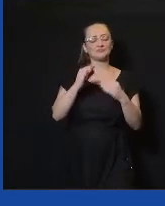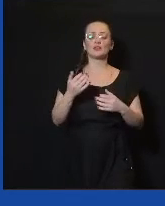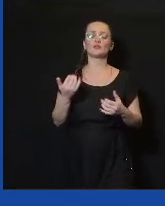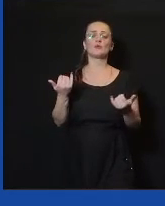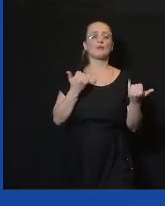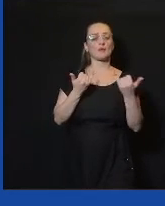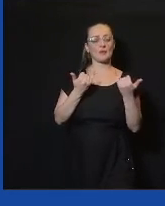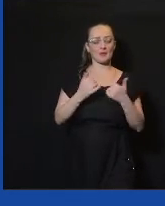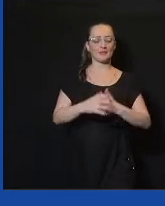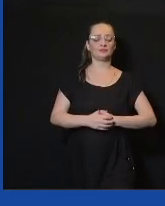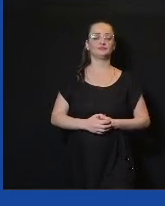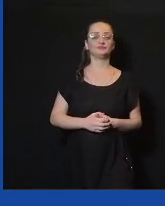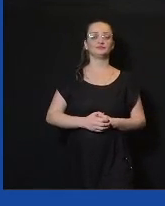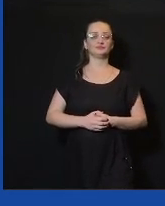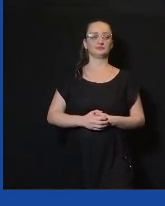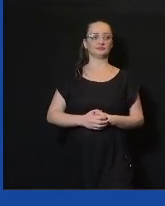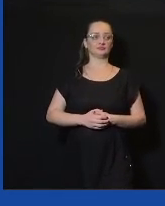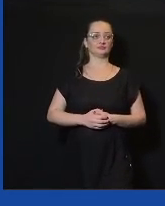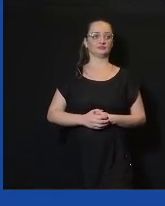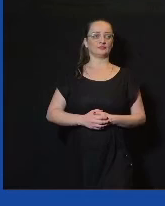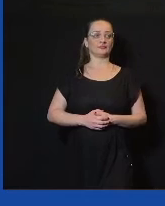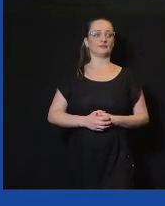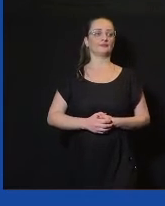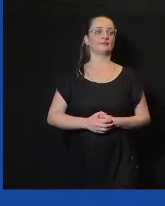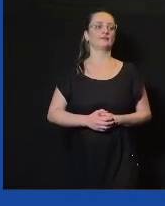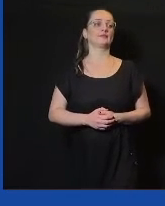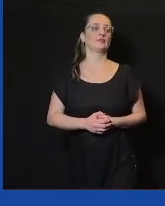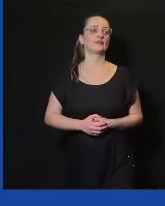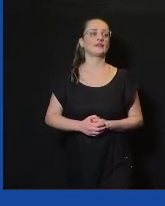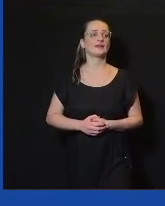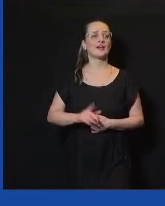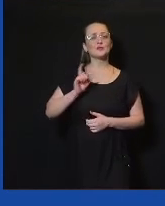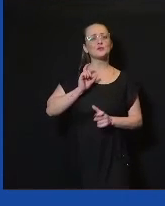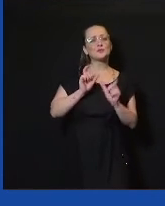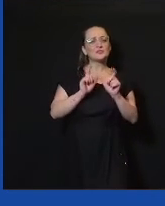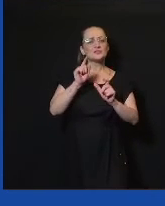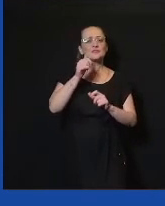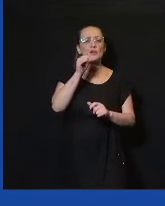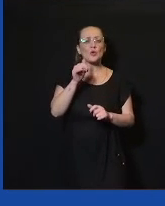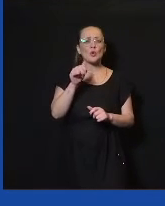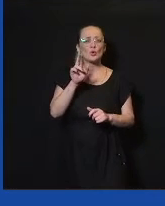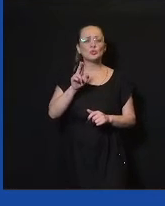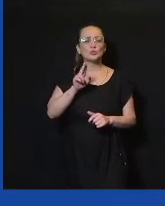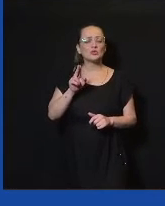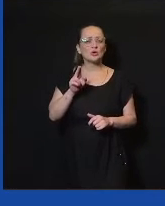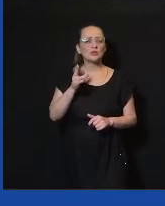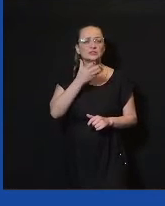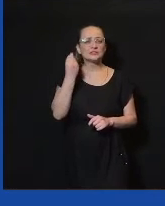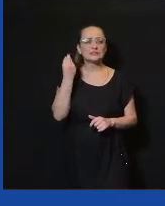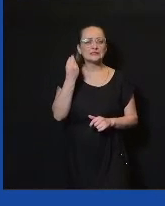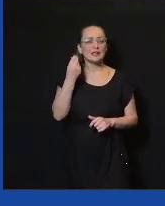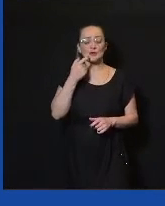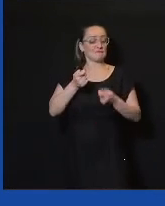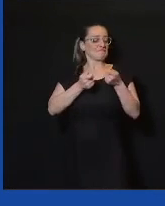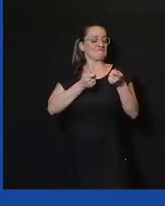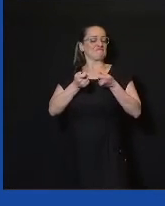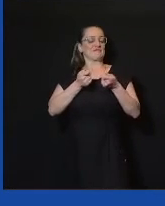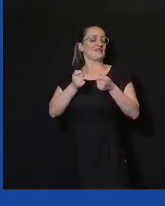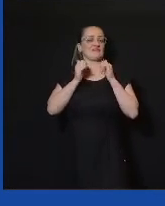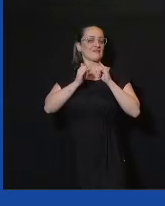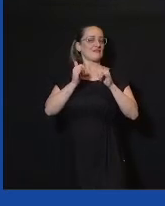aqui. E pela... Qual foi a expressão que você usou? Não é papo reto? Qual foi? Foi não ter papas na língua.